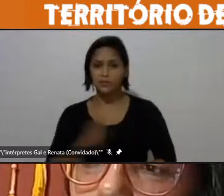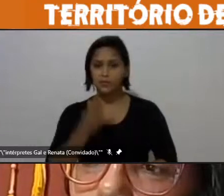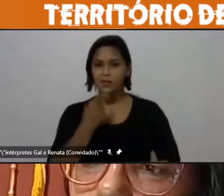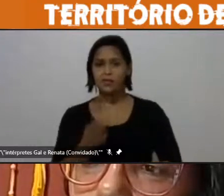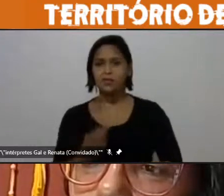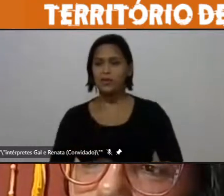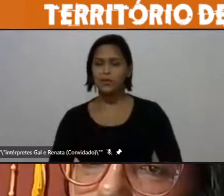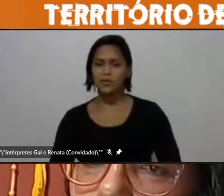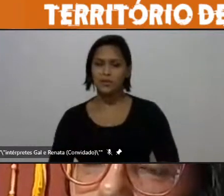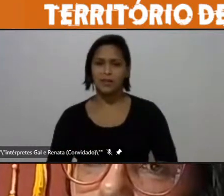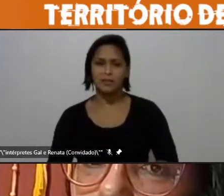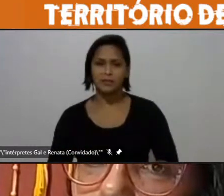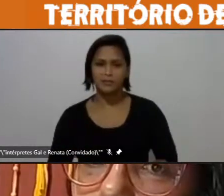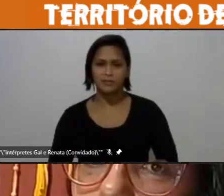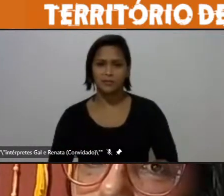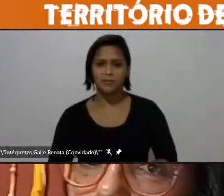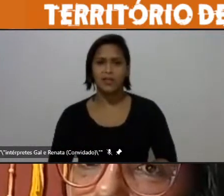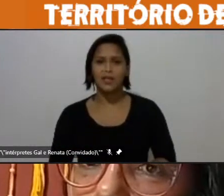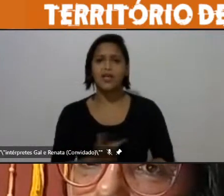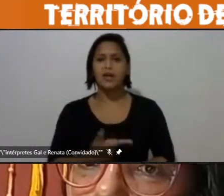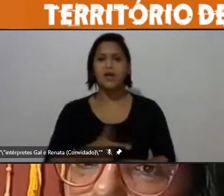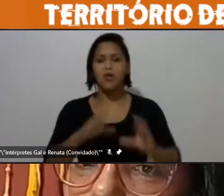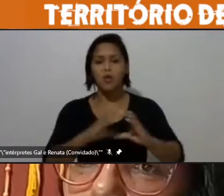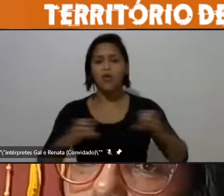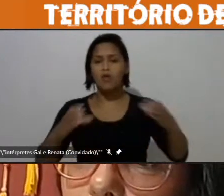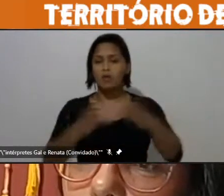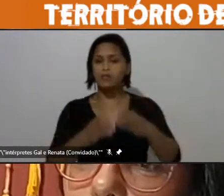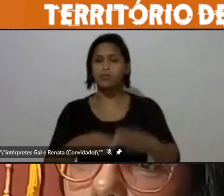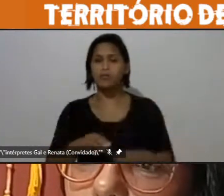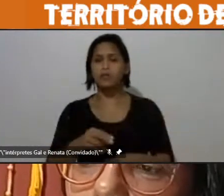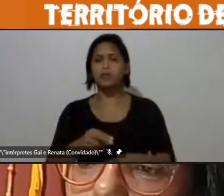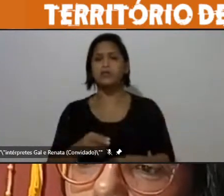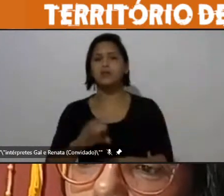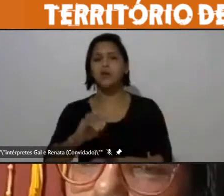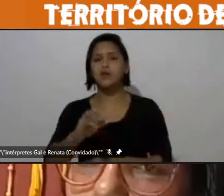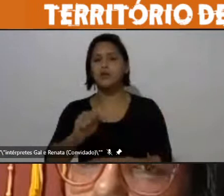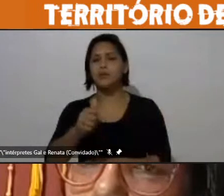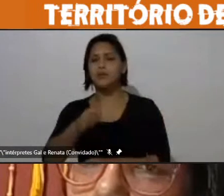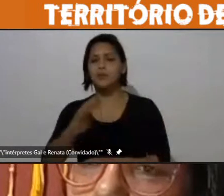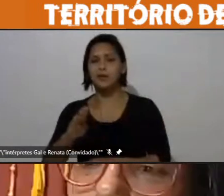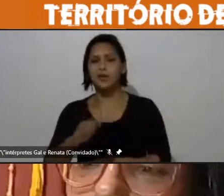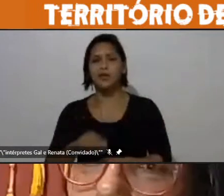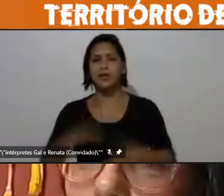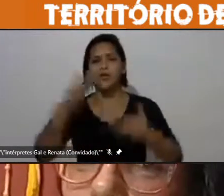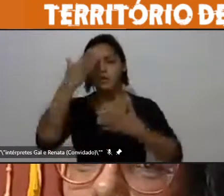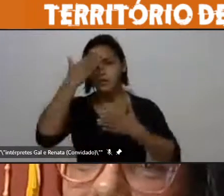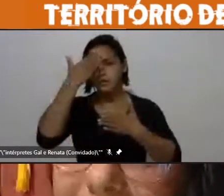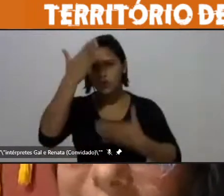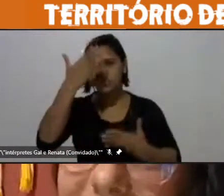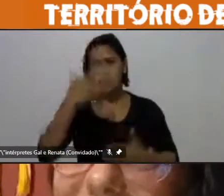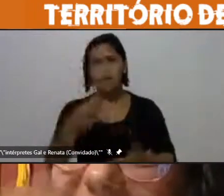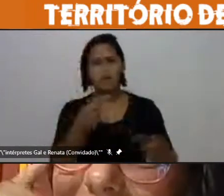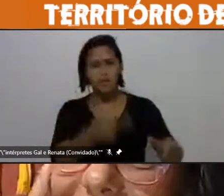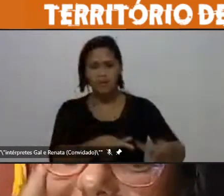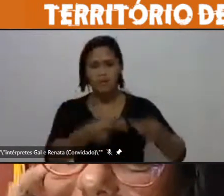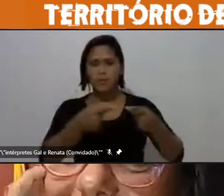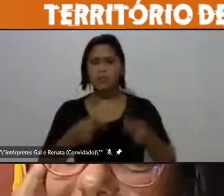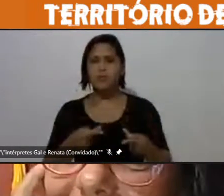IBDU 2020-2021 e Comissão de Direito Urbanístico da OAB. Patrícia, super obrigado pelo convite,